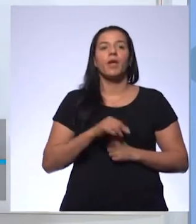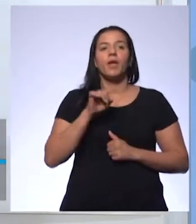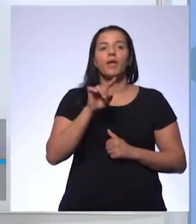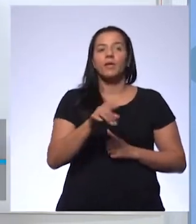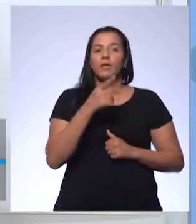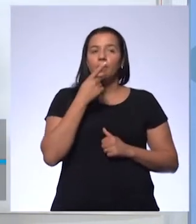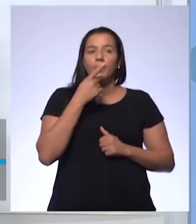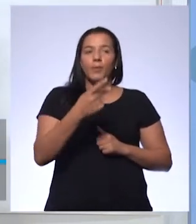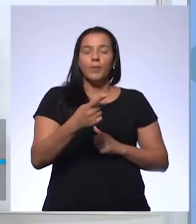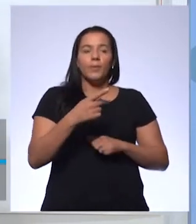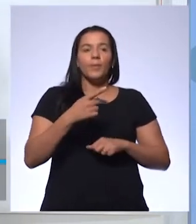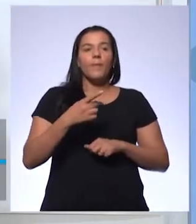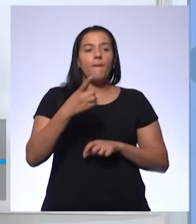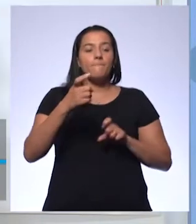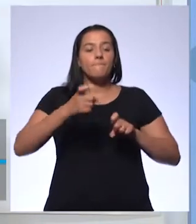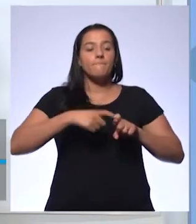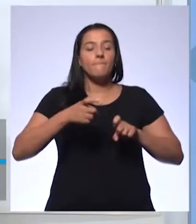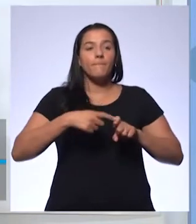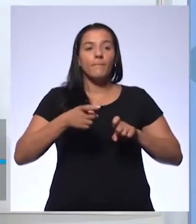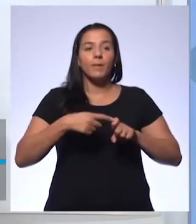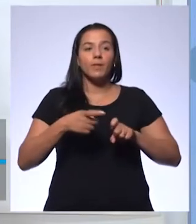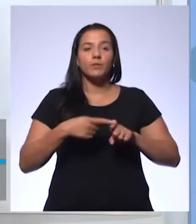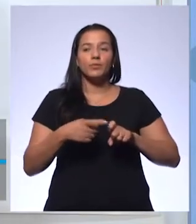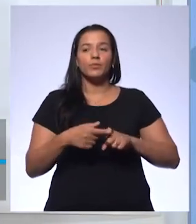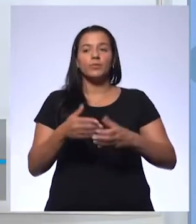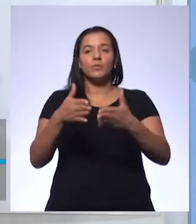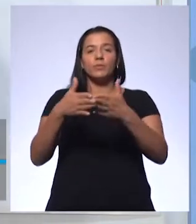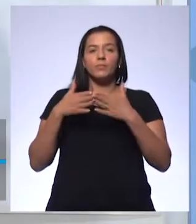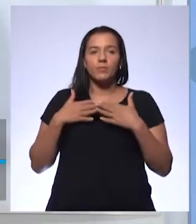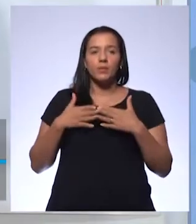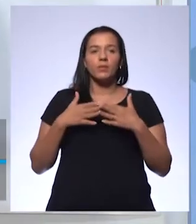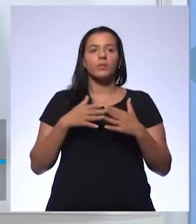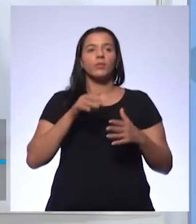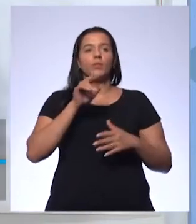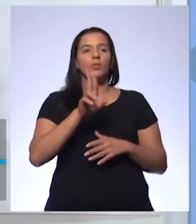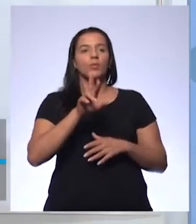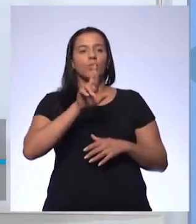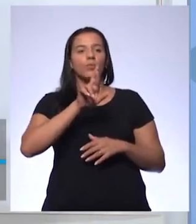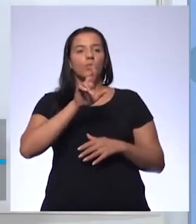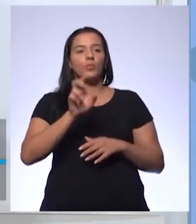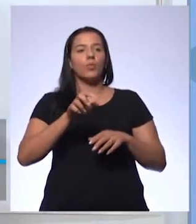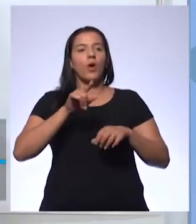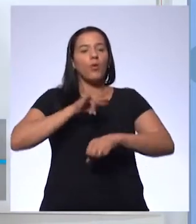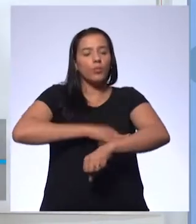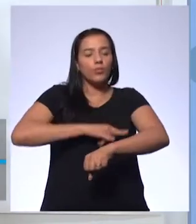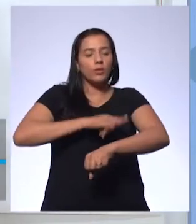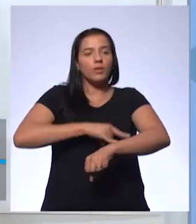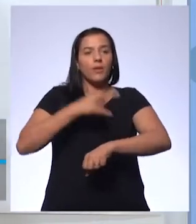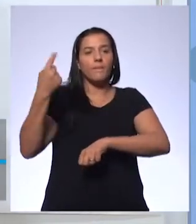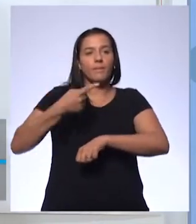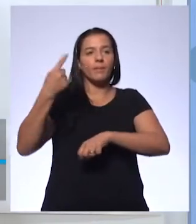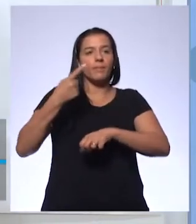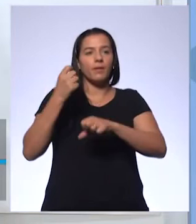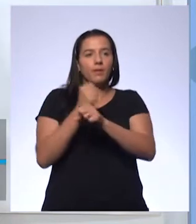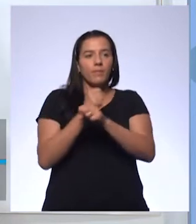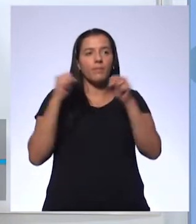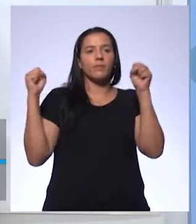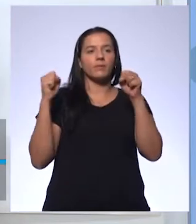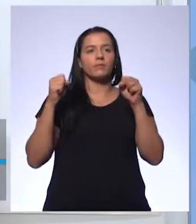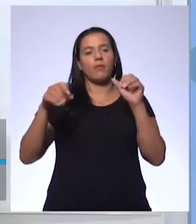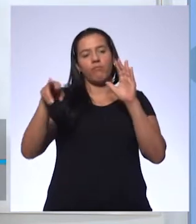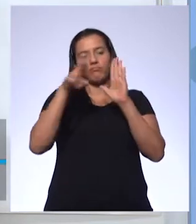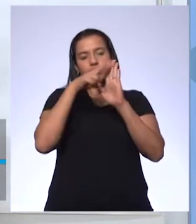para você fazer uma urocultura. Aí ele fala assim, olha, você tem que tirar a primeira urina da manhã, não sei o que lá e tal. Ele te dá um monte de